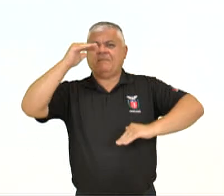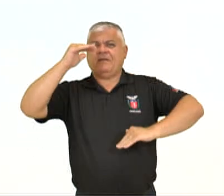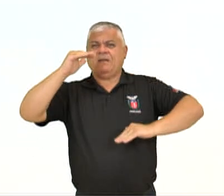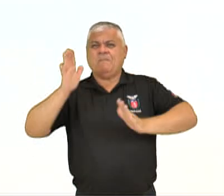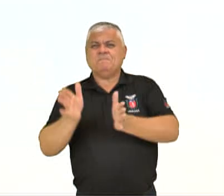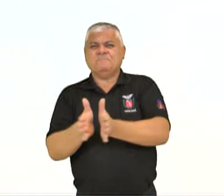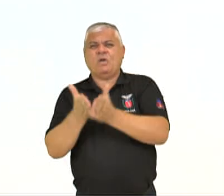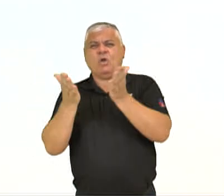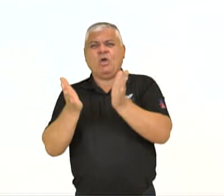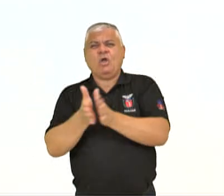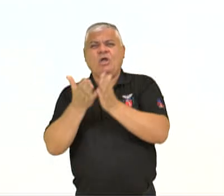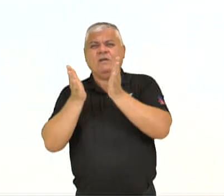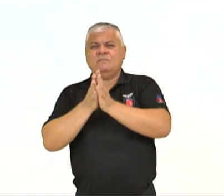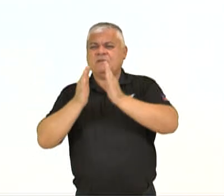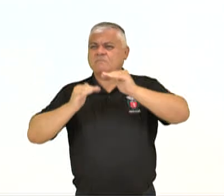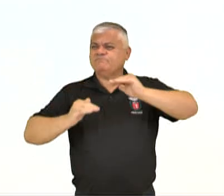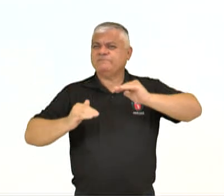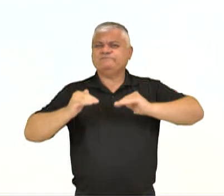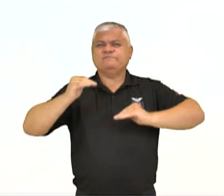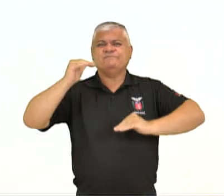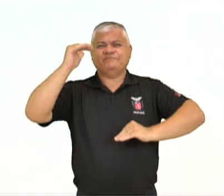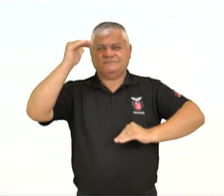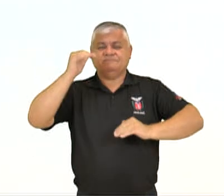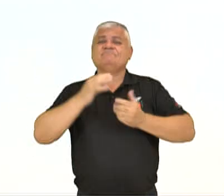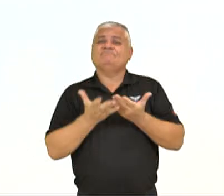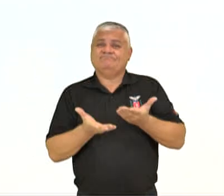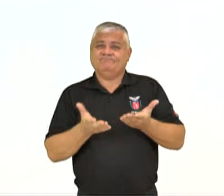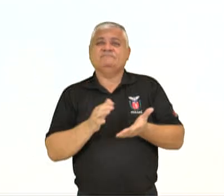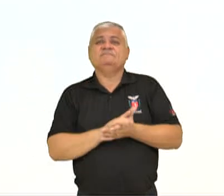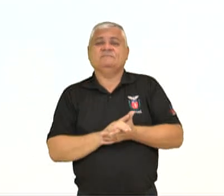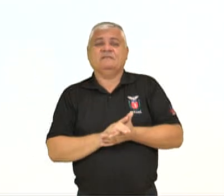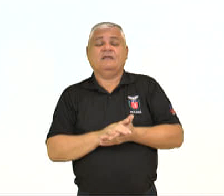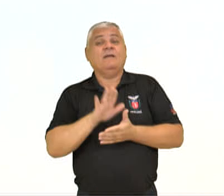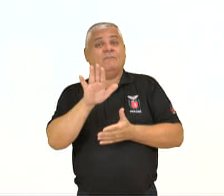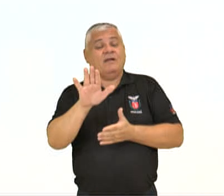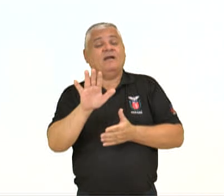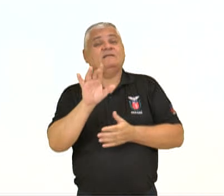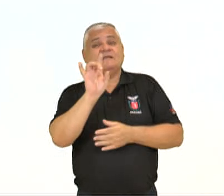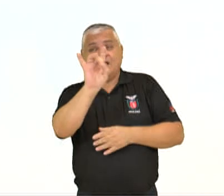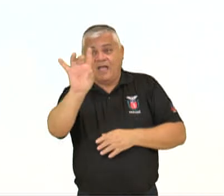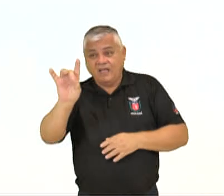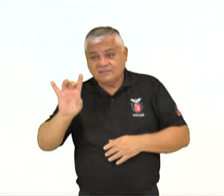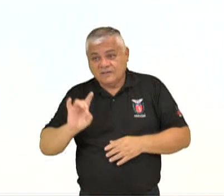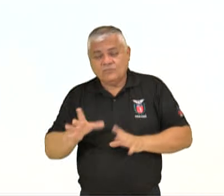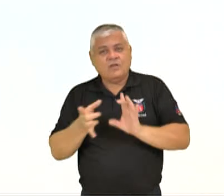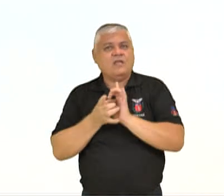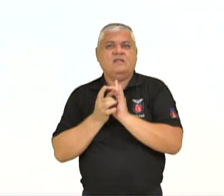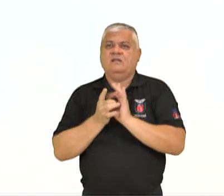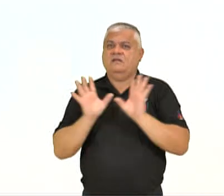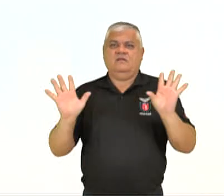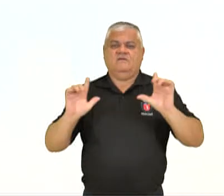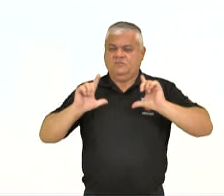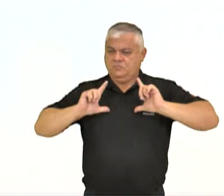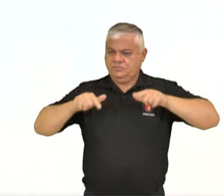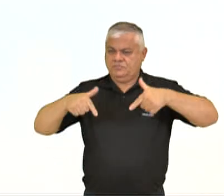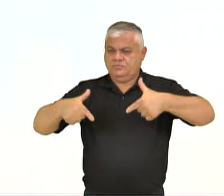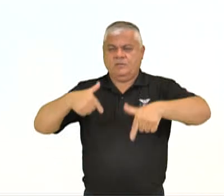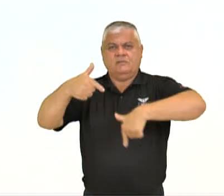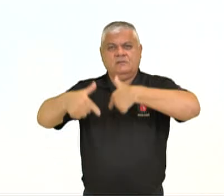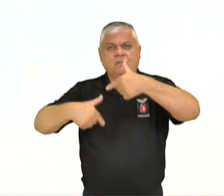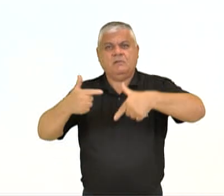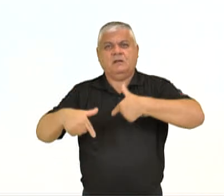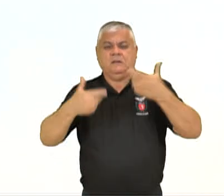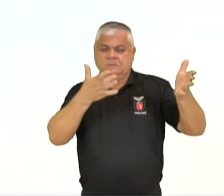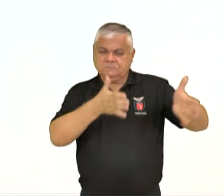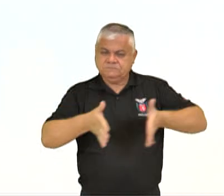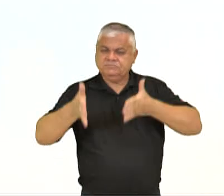Ele entende que a desigualdade é justa, já que cada um é livre para empreender, produzir